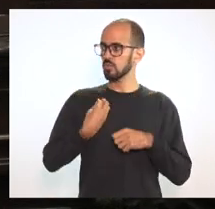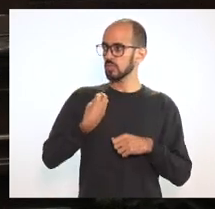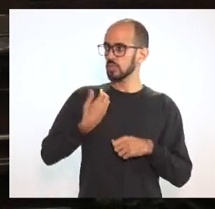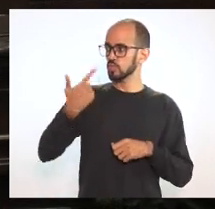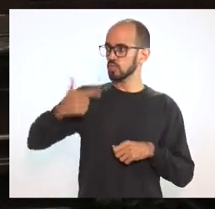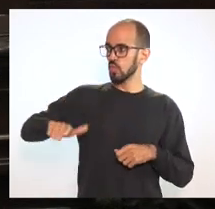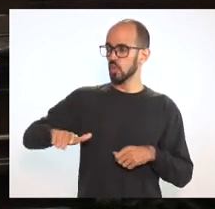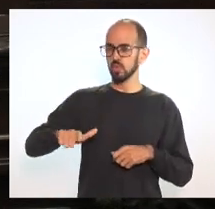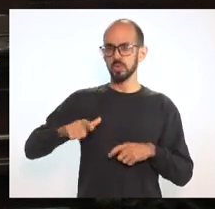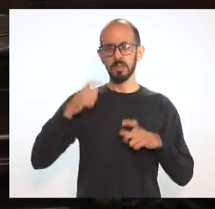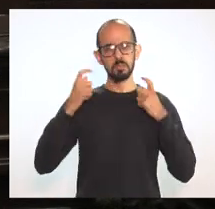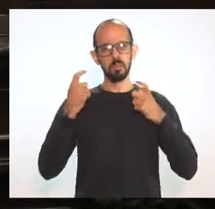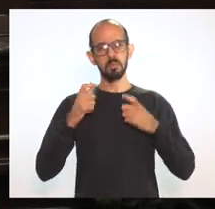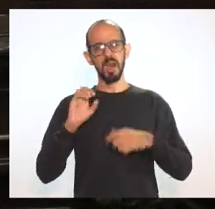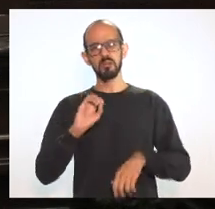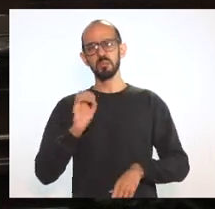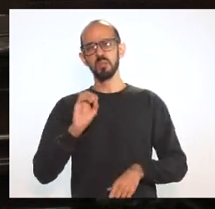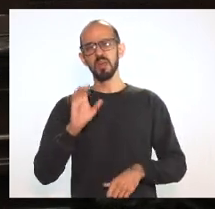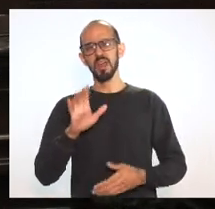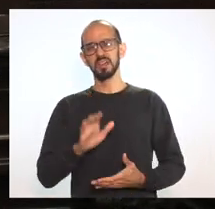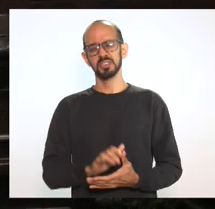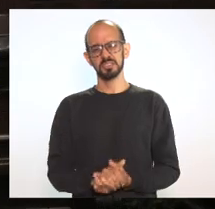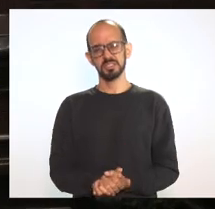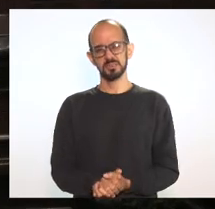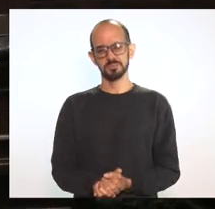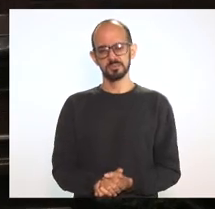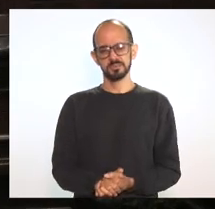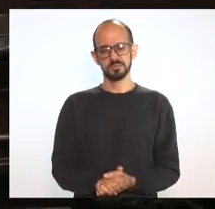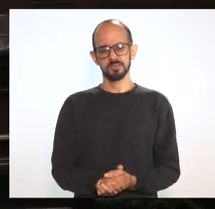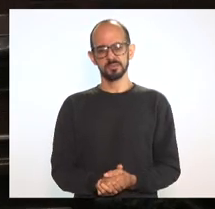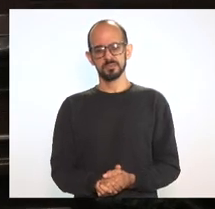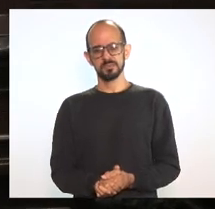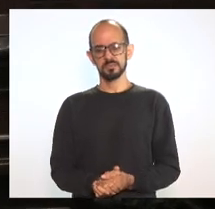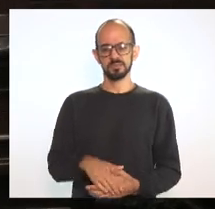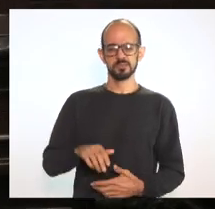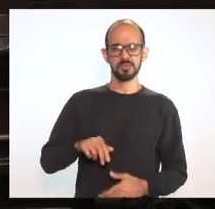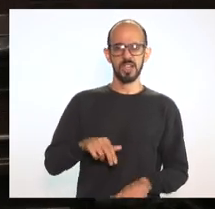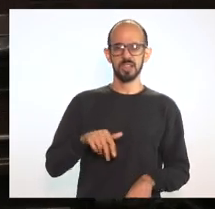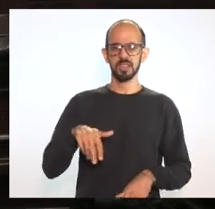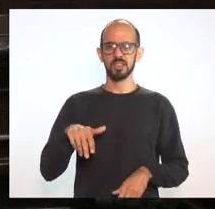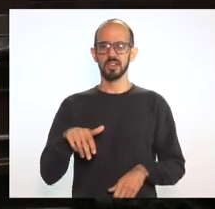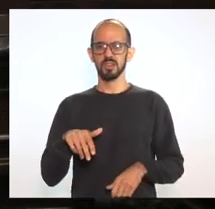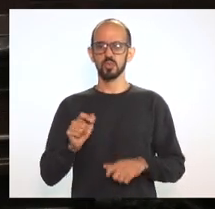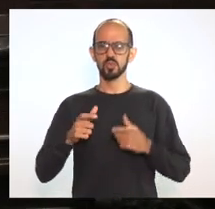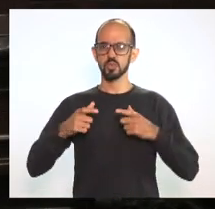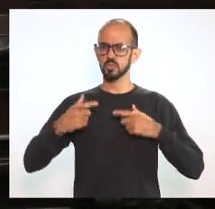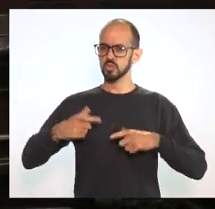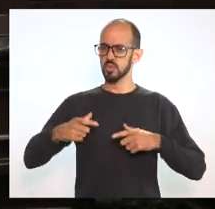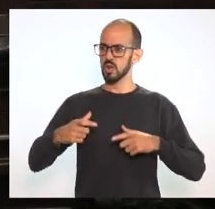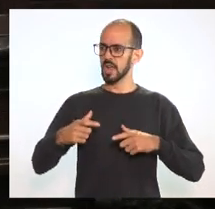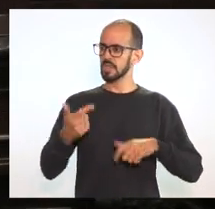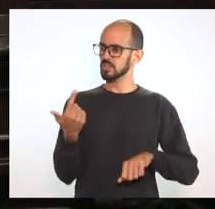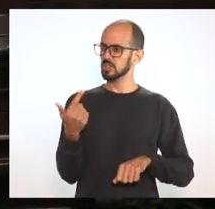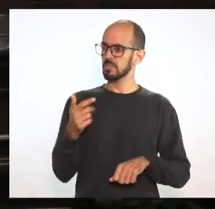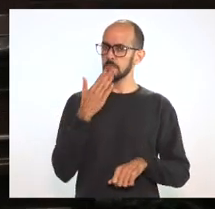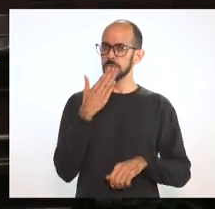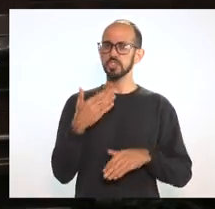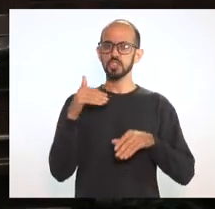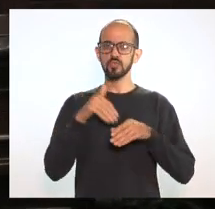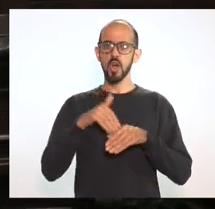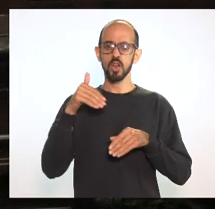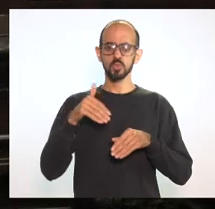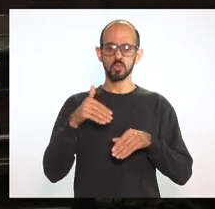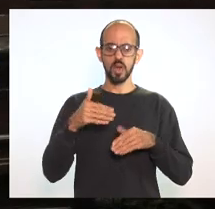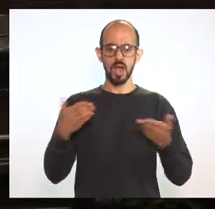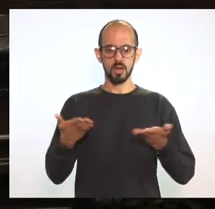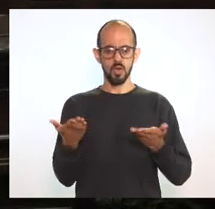nada. Andavam de bandeira, panfletando nos terminais, nos locais onde tinha gente para poder pedir voto. Aí vem